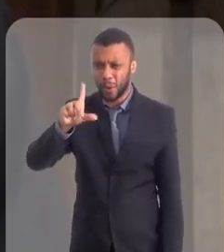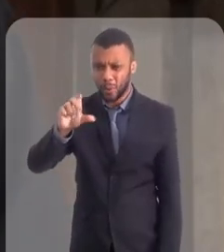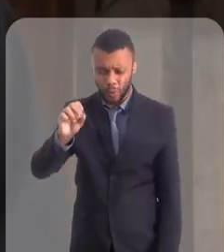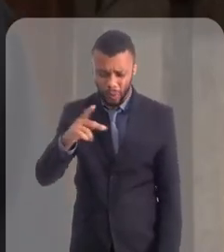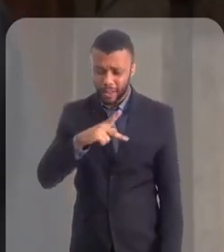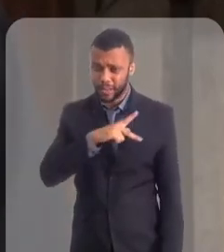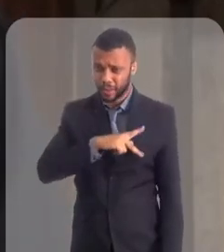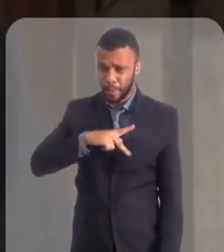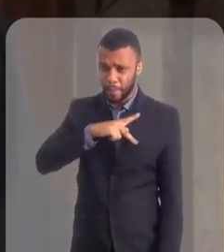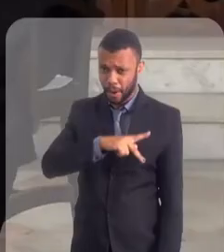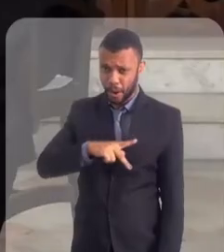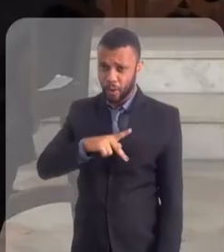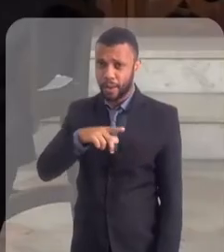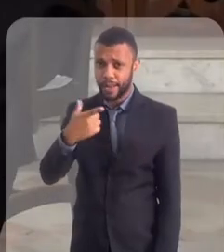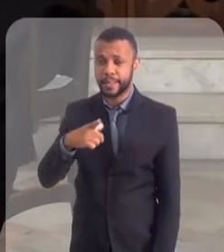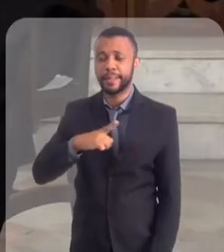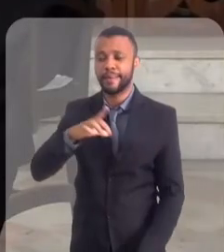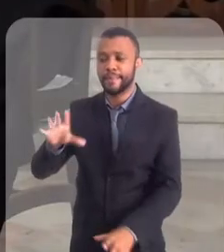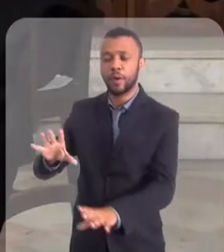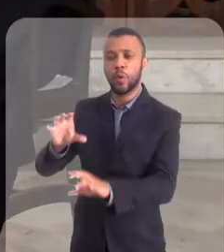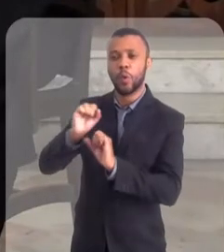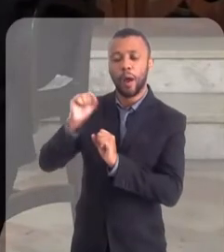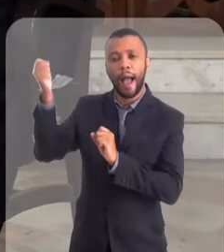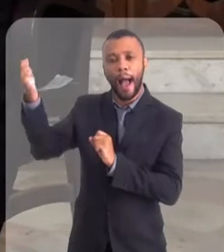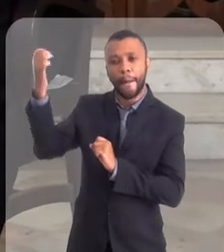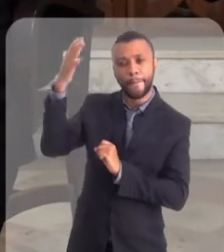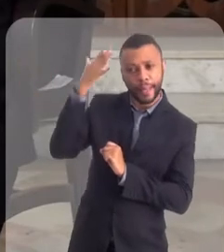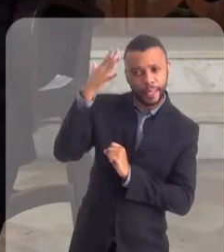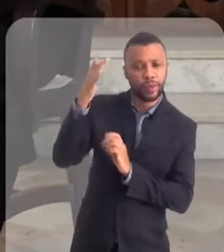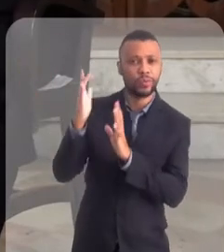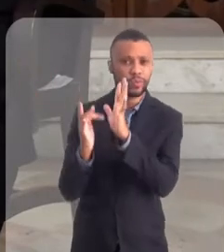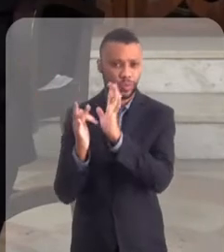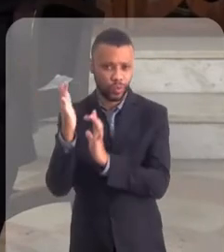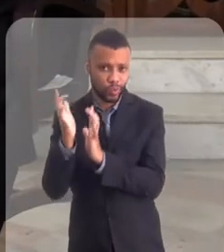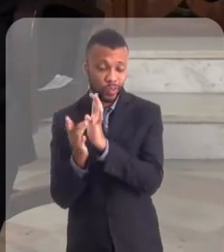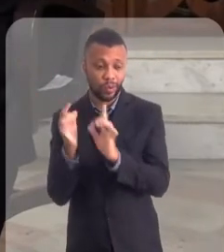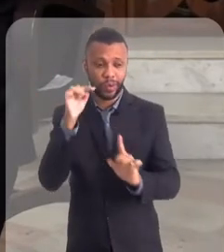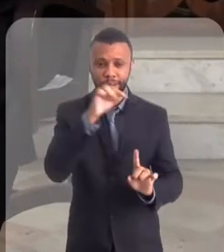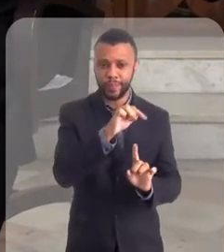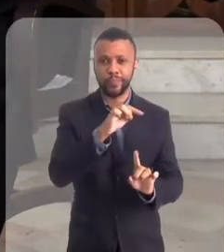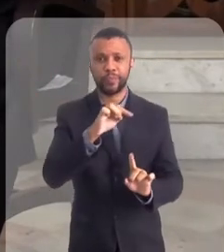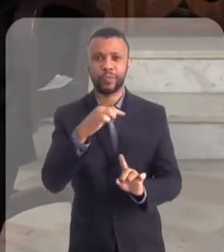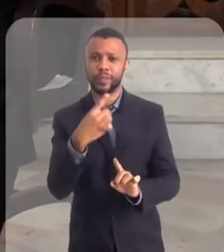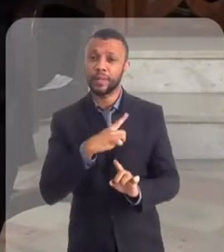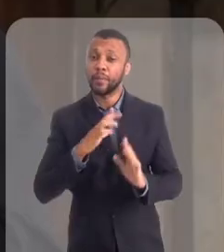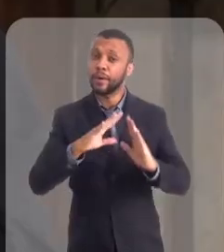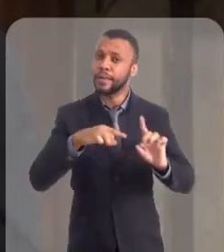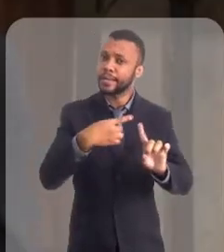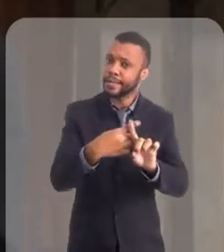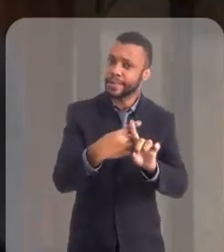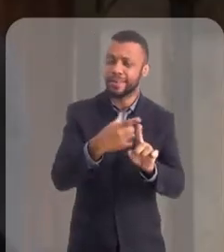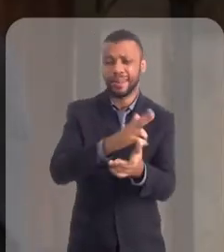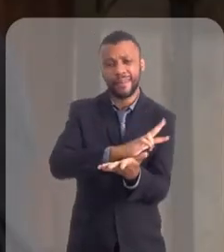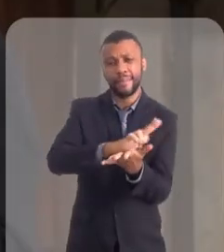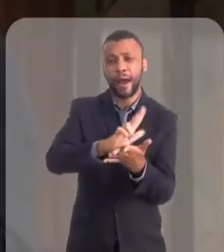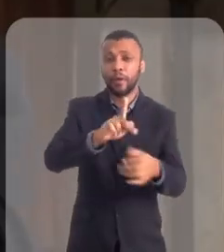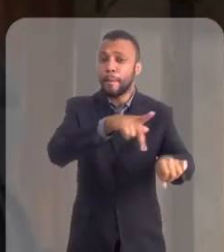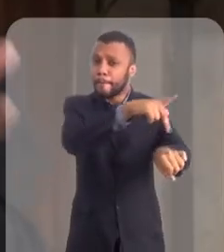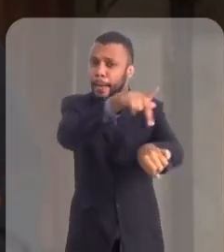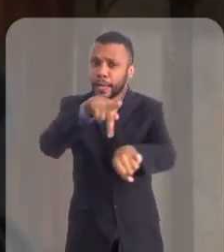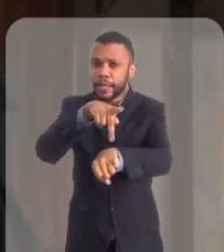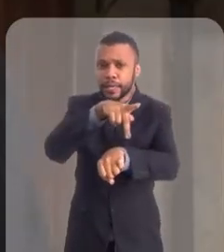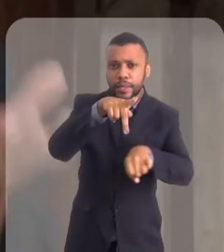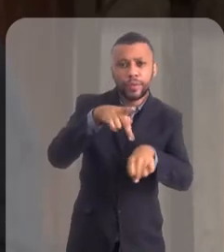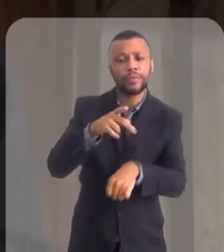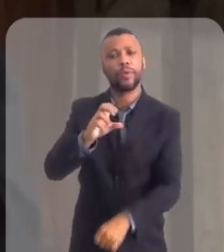Então, ali fica o nosso patriarcado. E a gente tem igrejas na Síria, no Líbano, na Jordânia, na